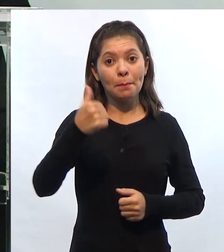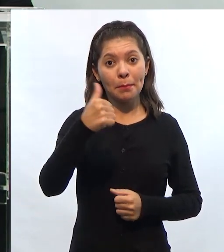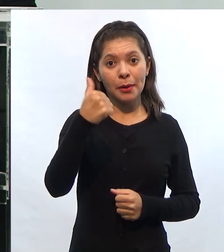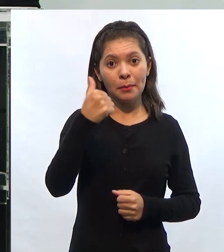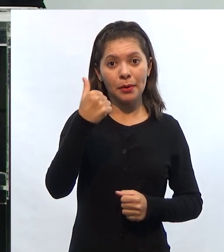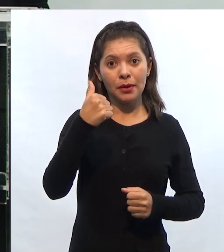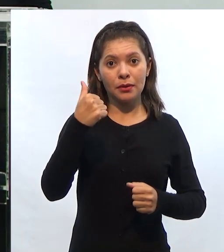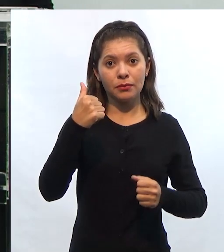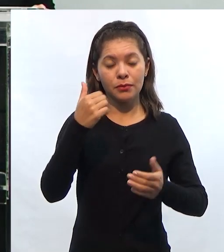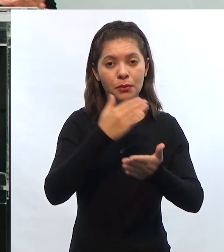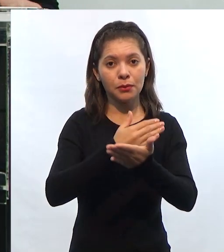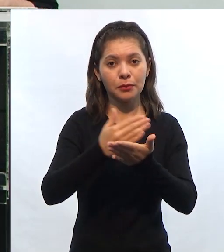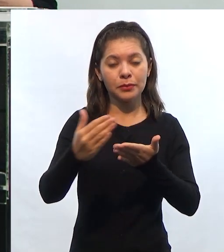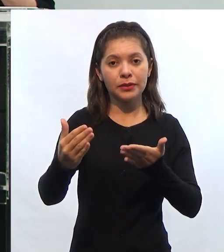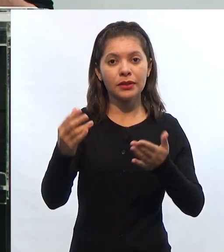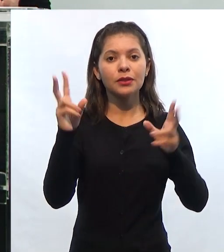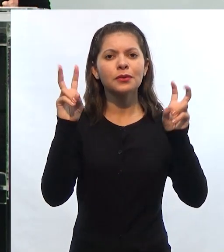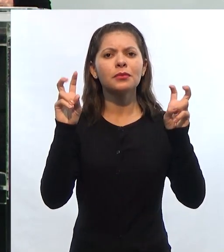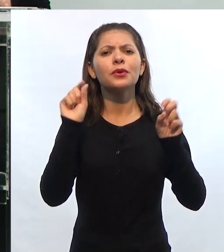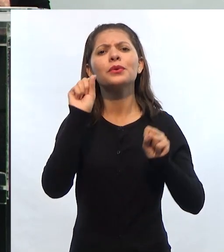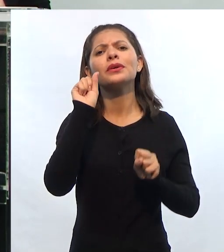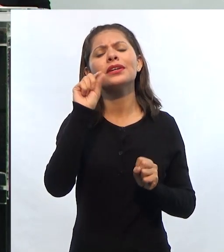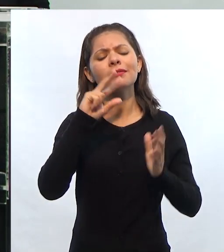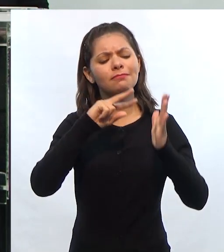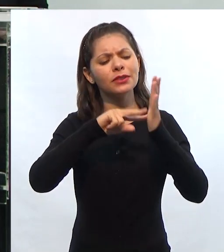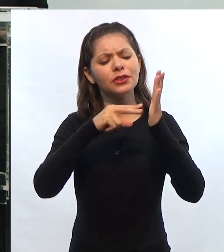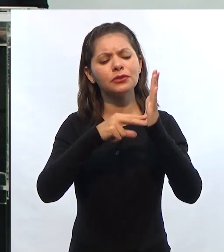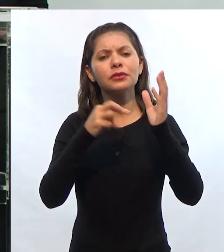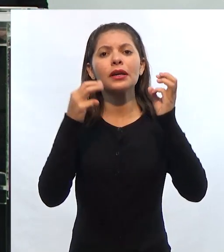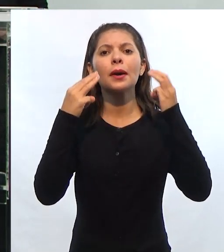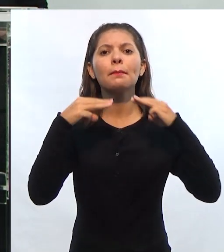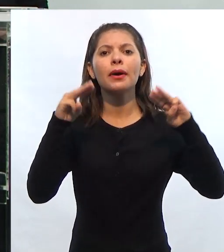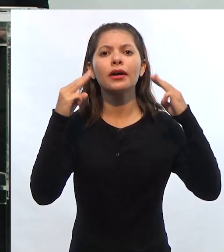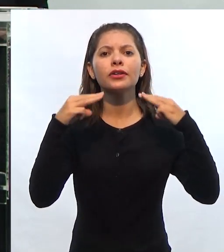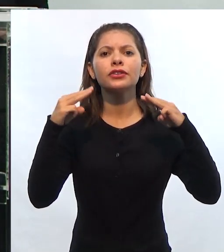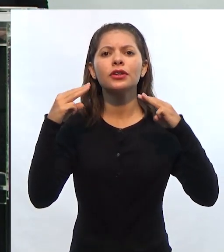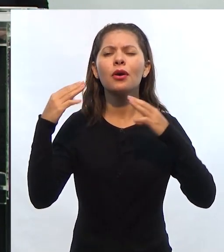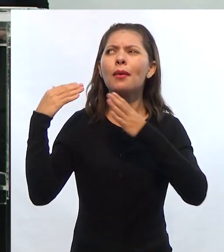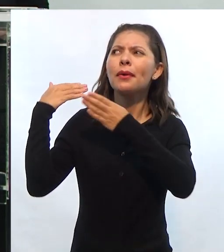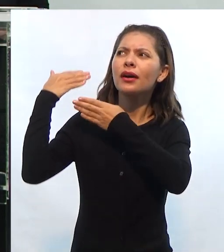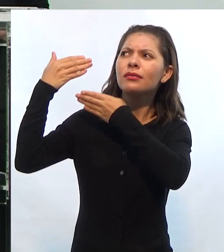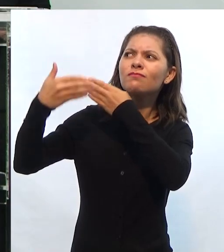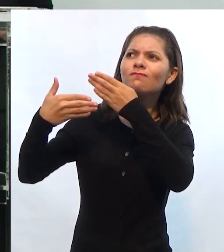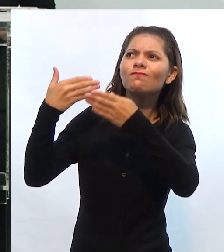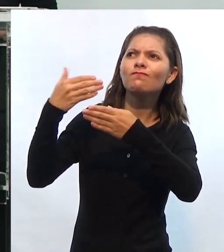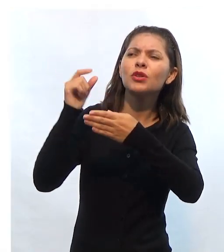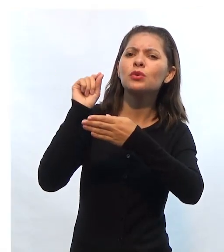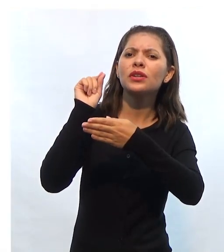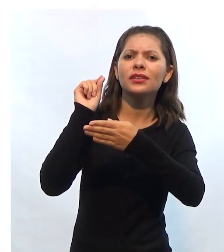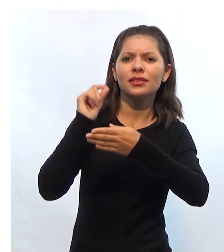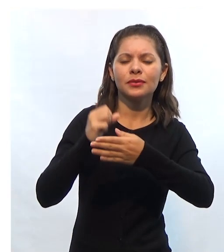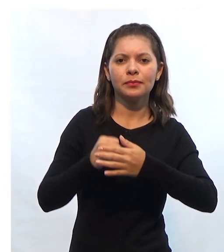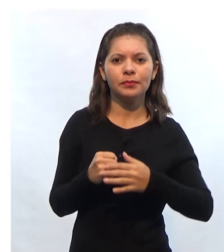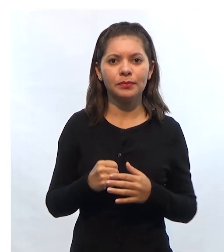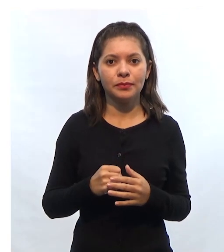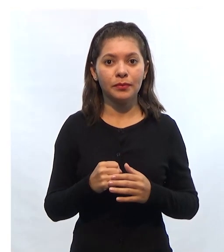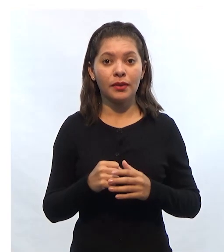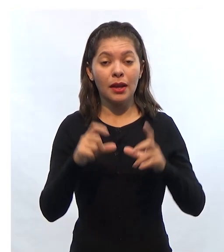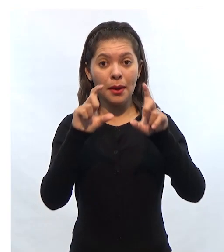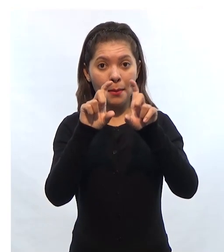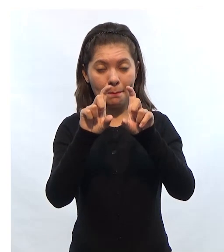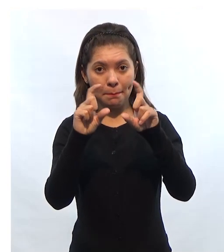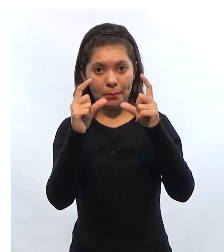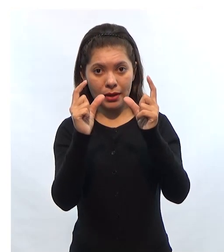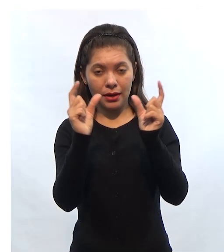vamos começar sobre o que é marketing. Vamos falar sobre a origem da palavra marketing. A palavra